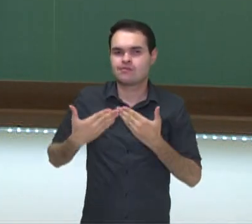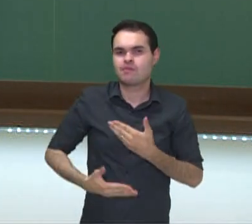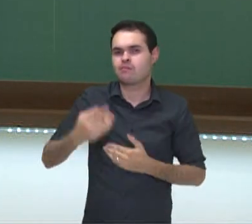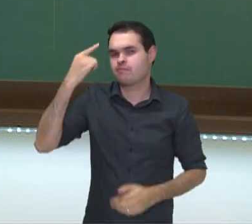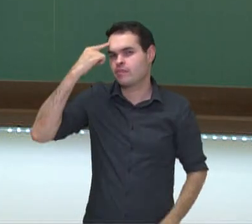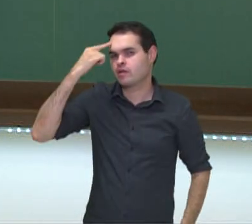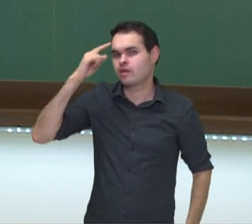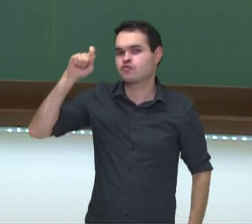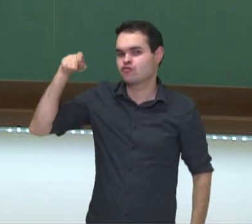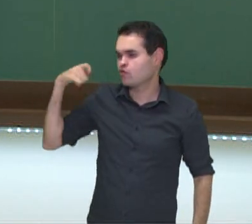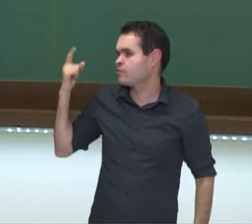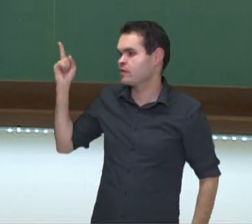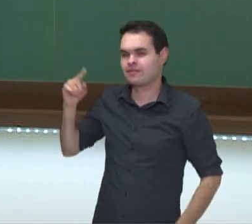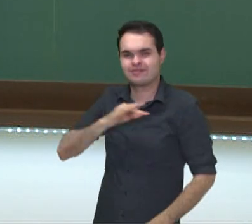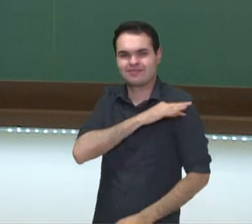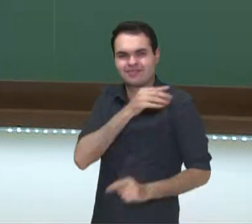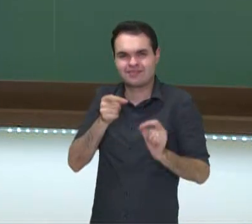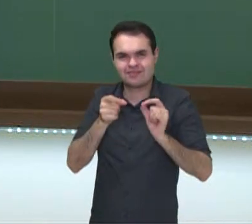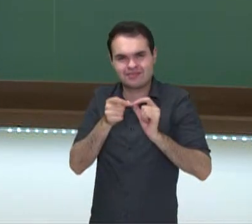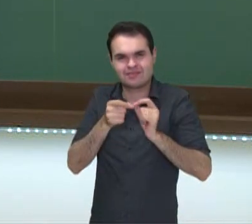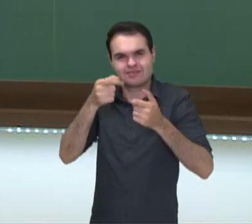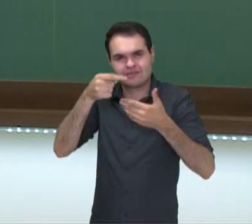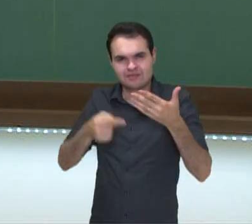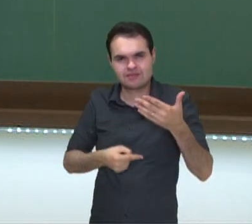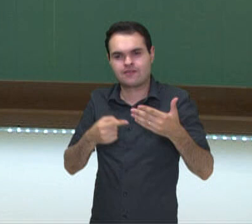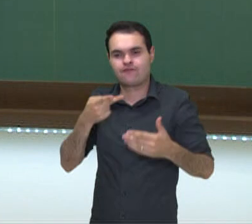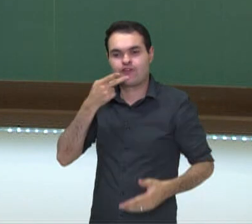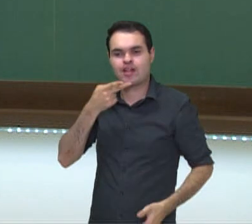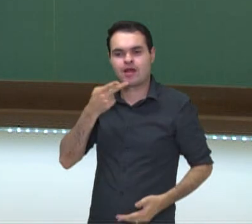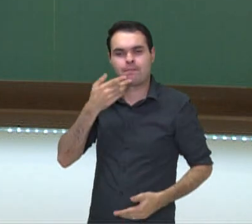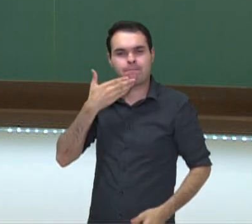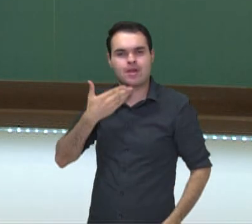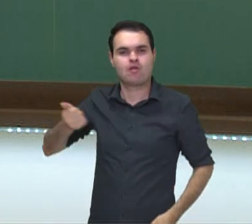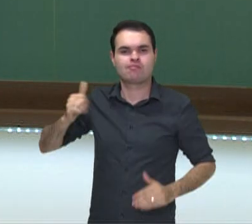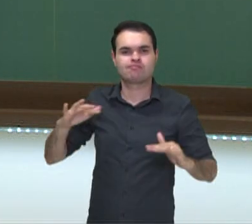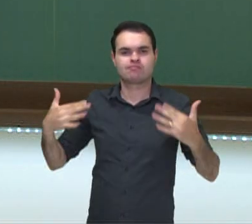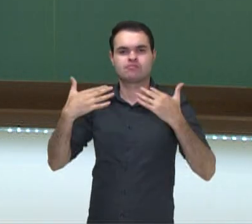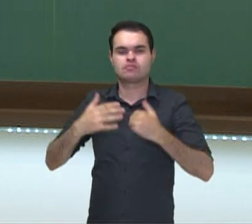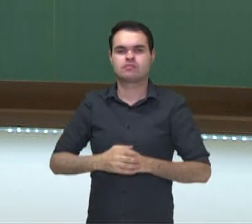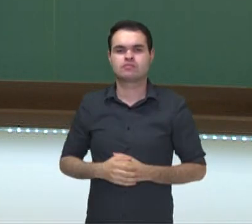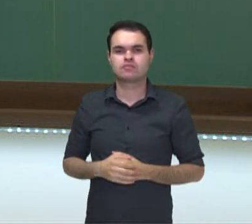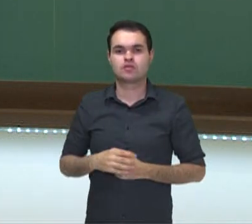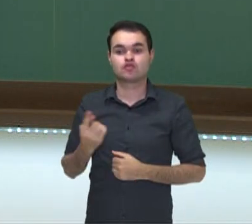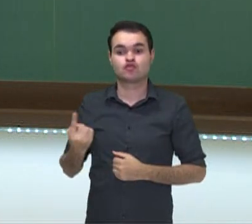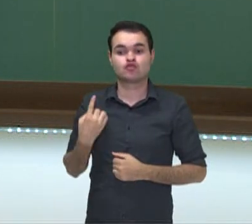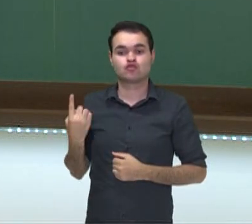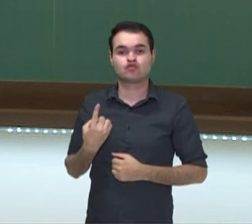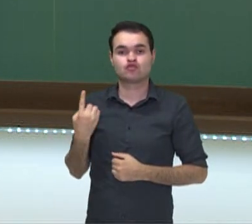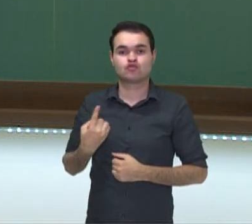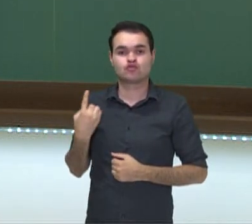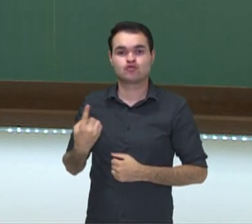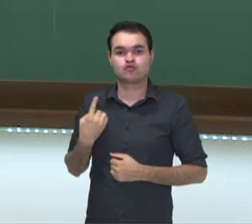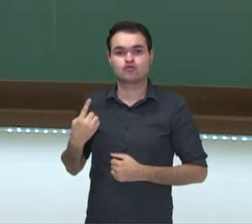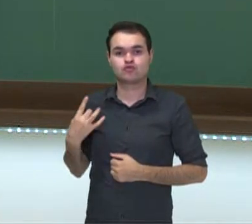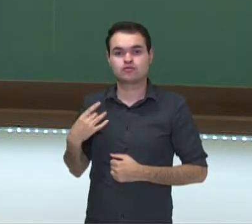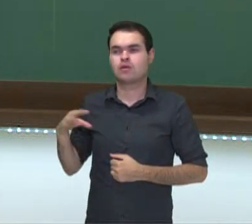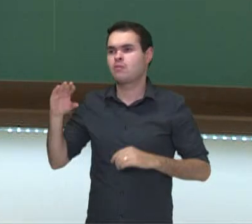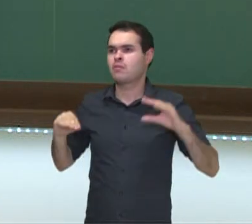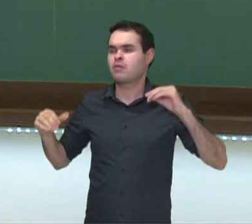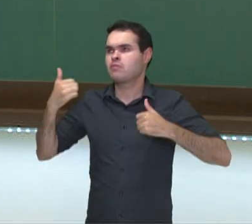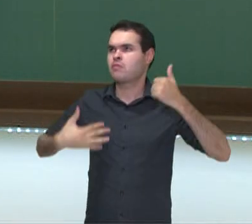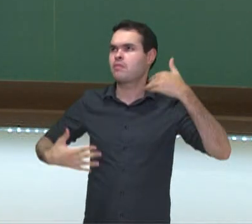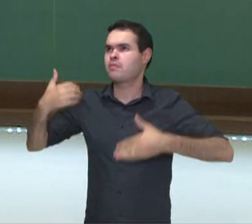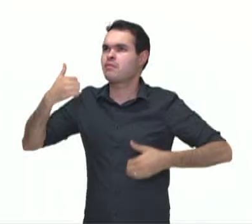uma dessas técnicas que nos permitem falar melhor em público. Fale sozinho, é isso mesmo, tá? Fale com